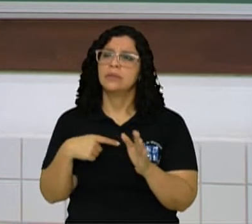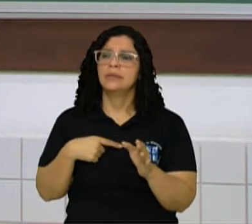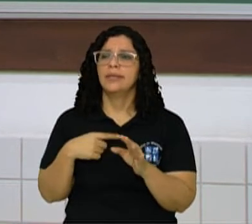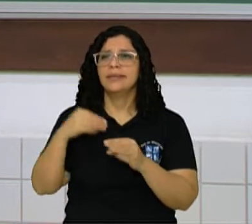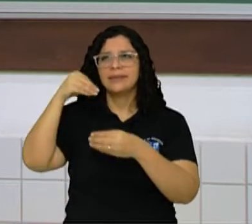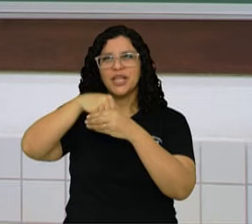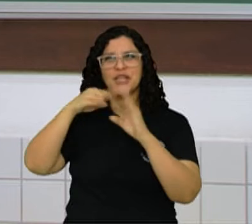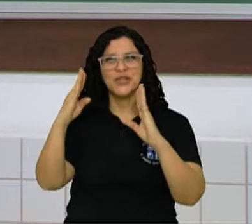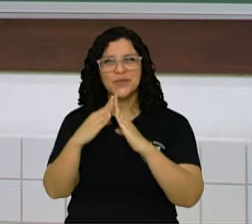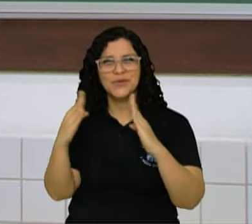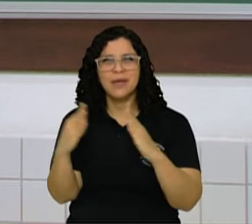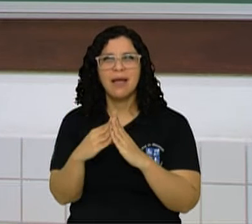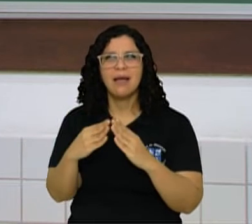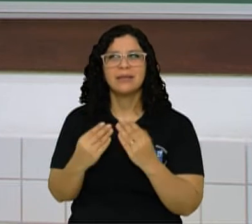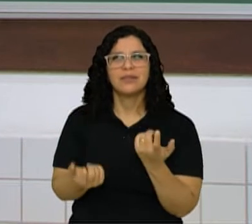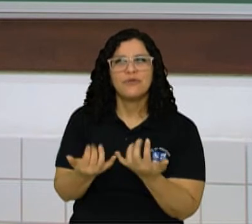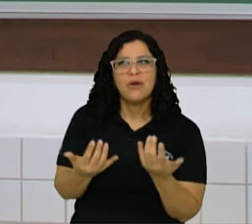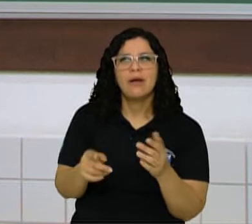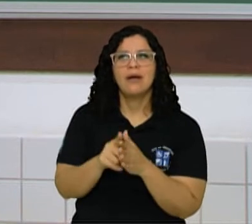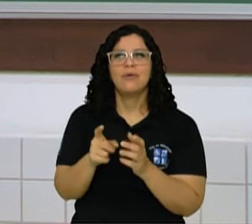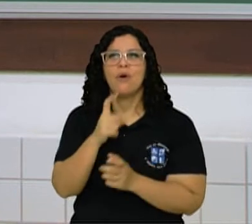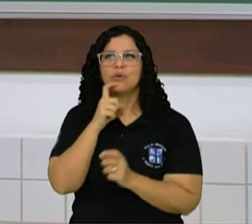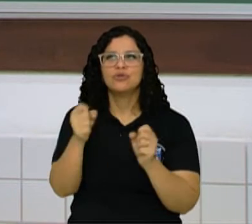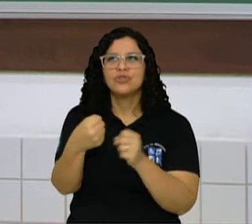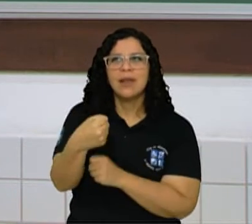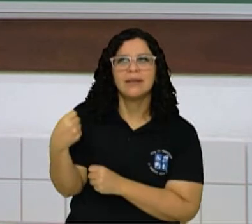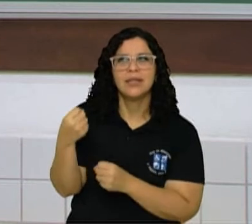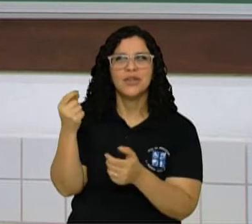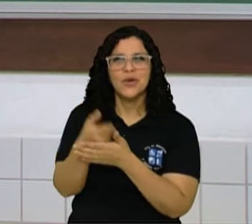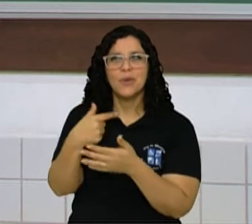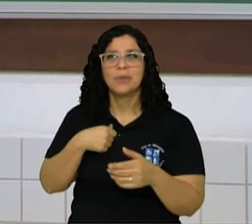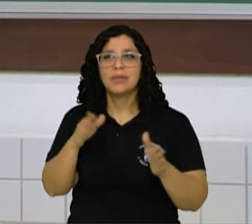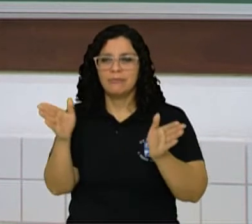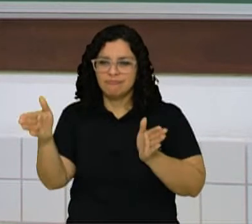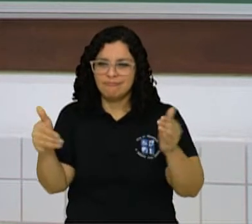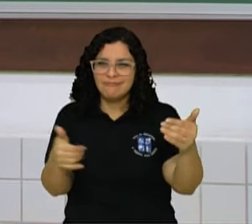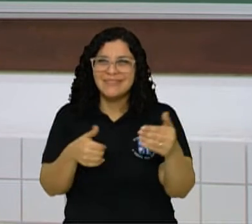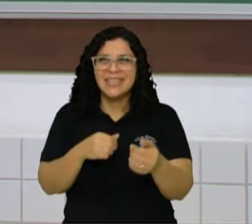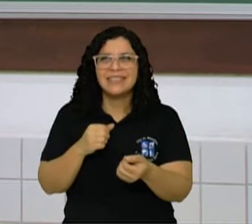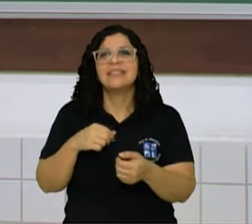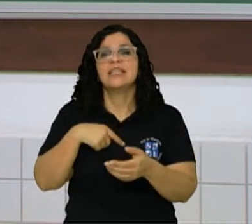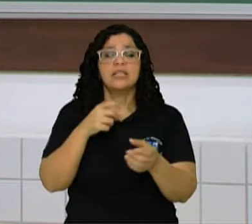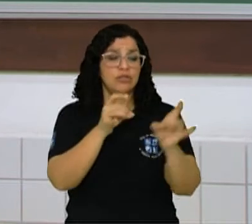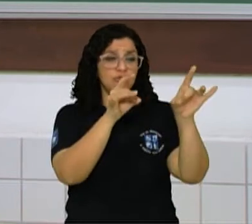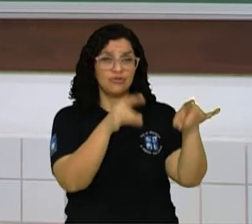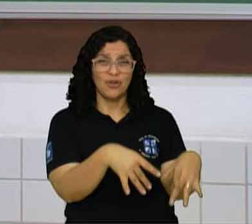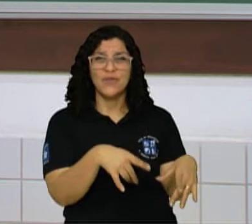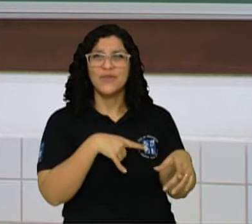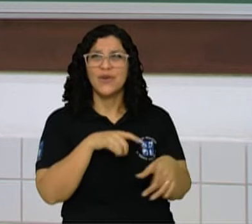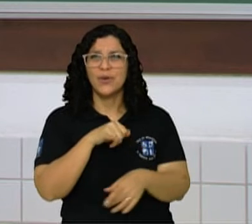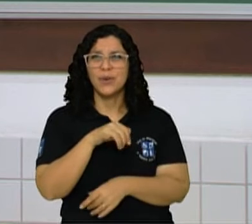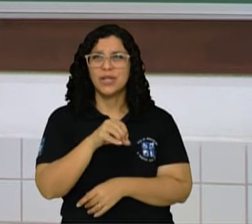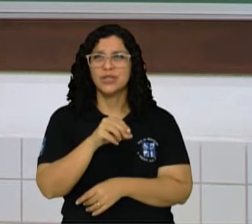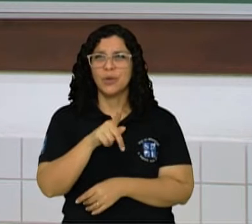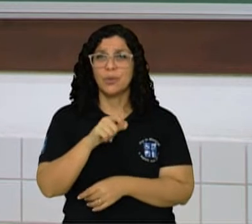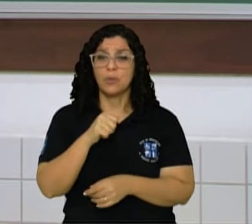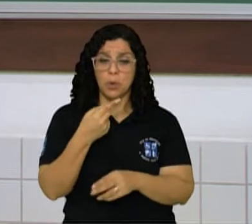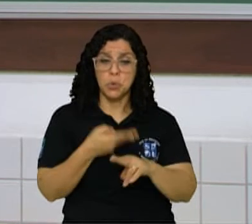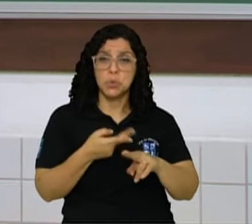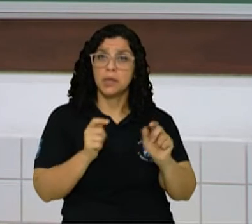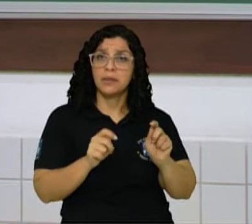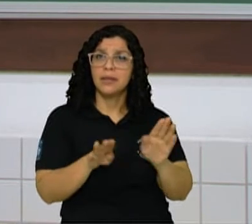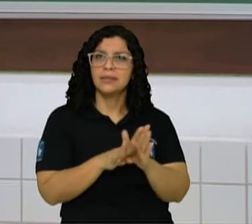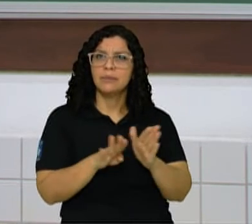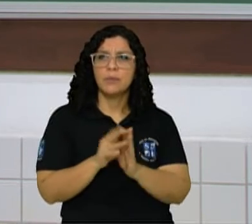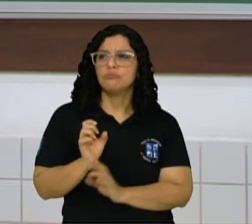eletrônico, ele vem aí protegido pelo isopor. E esse isopor geralmente é descartado. Então, nós podemos usar esse isopor,